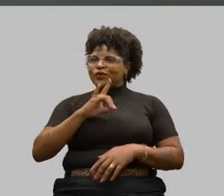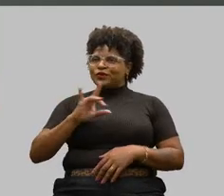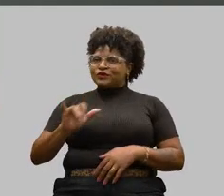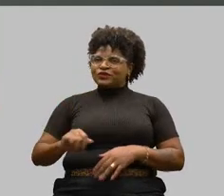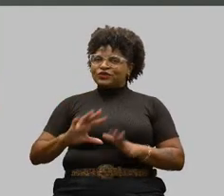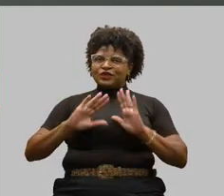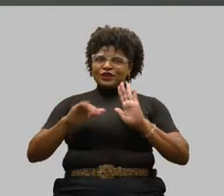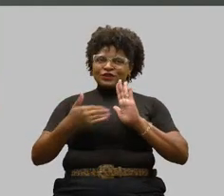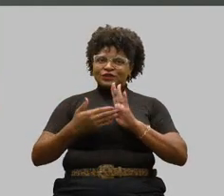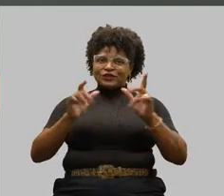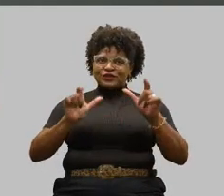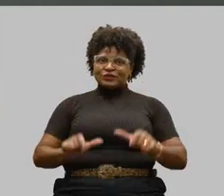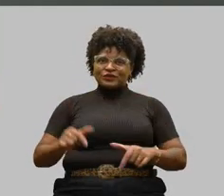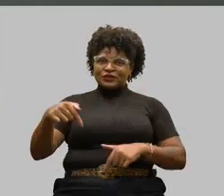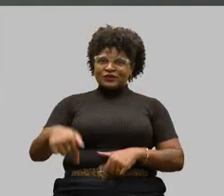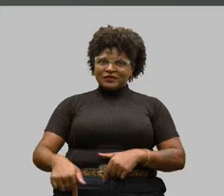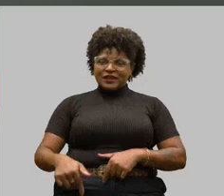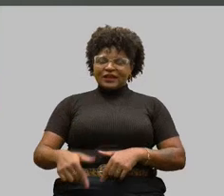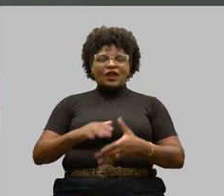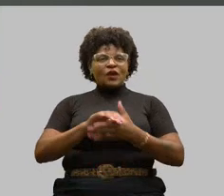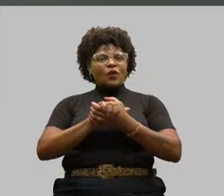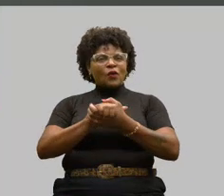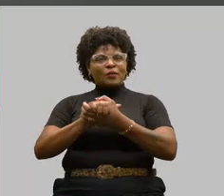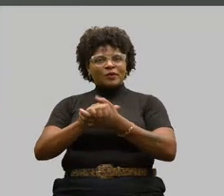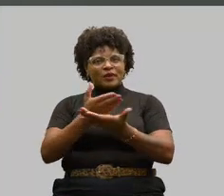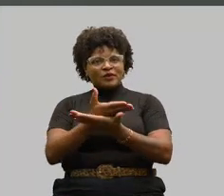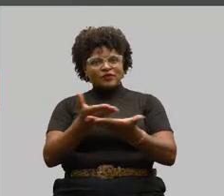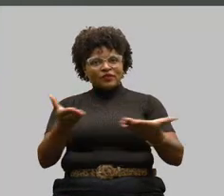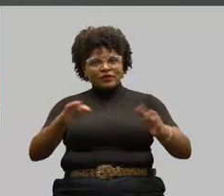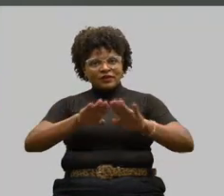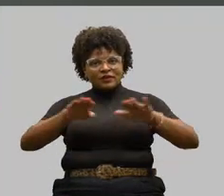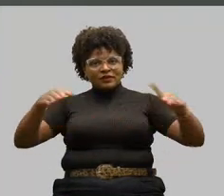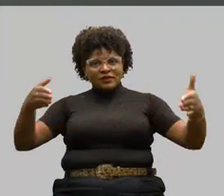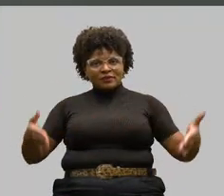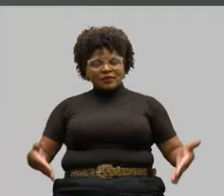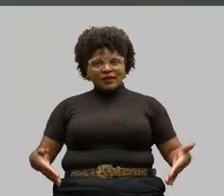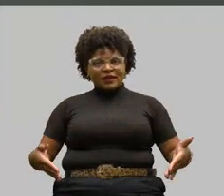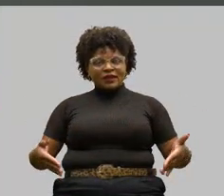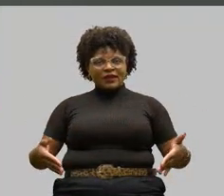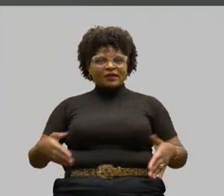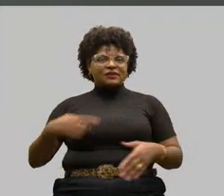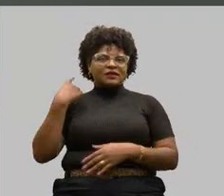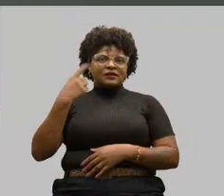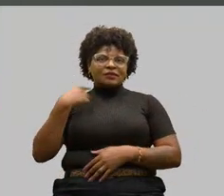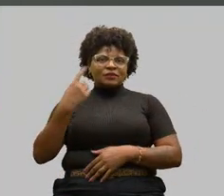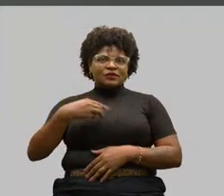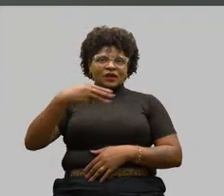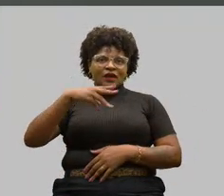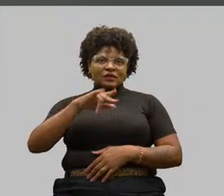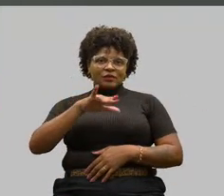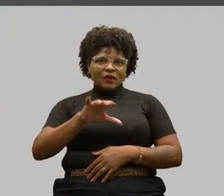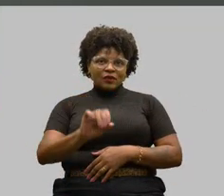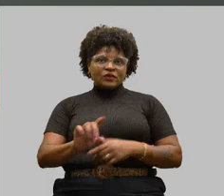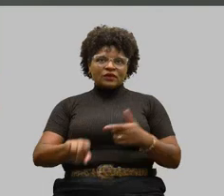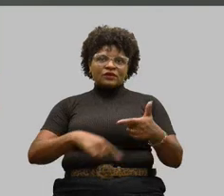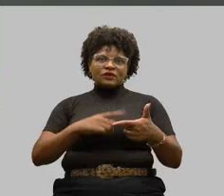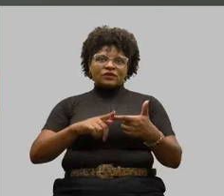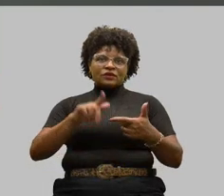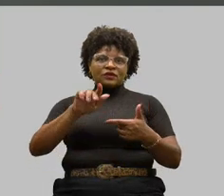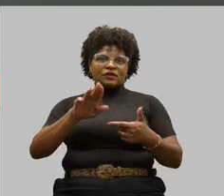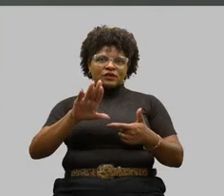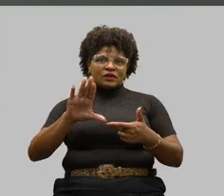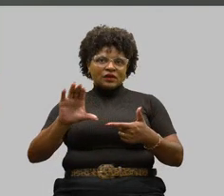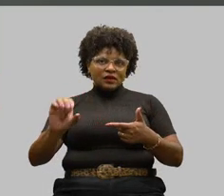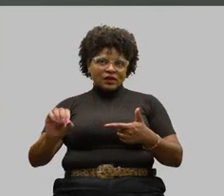conosco aqui cumprimento a mesa na pessoa do deputado Dr Maurício Deputado grego da fundação e